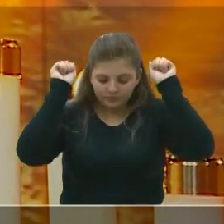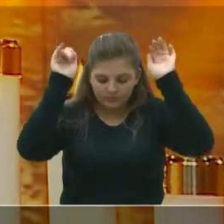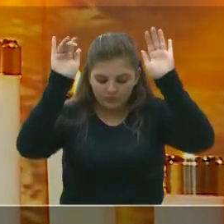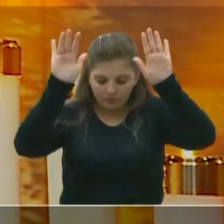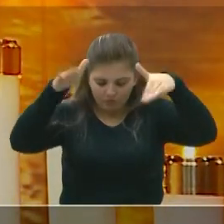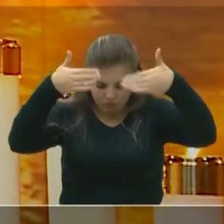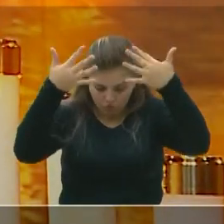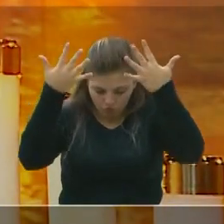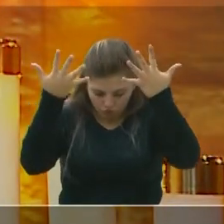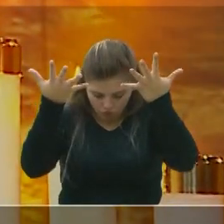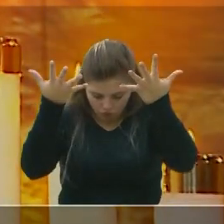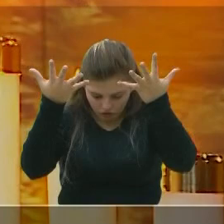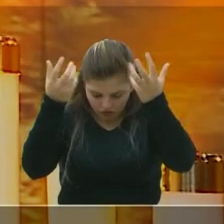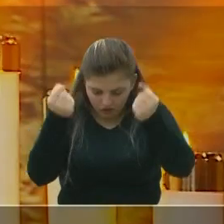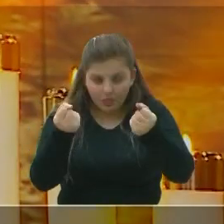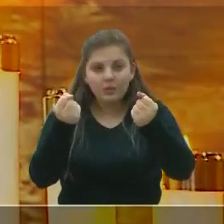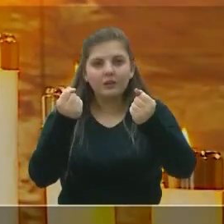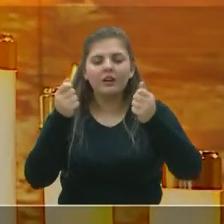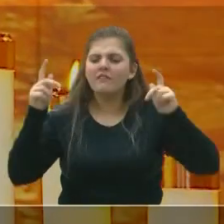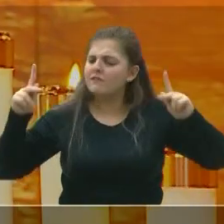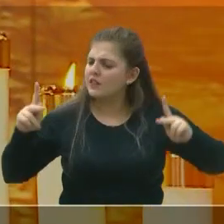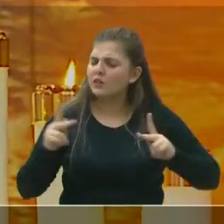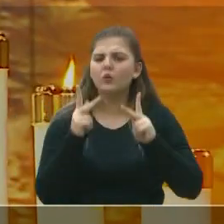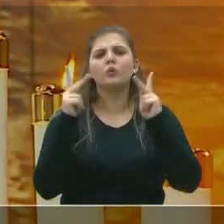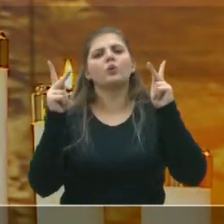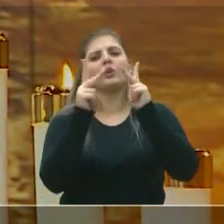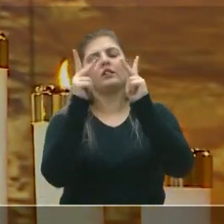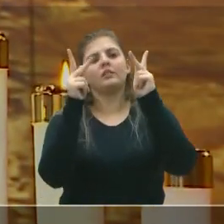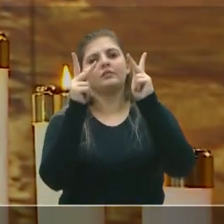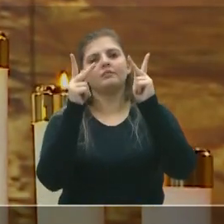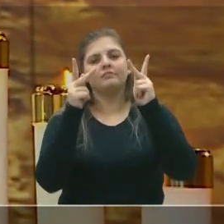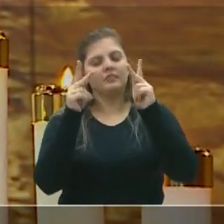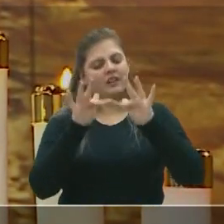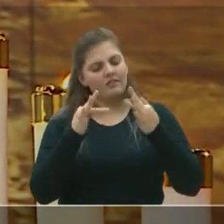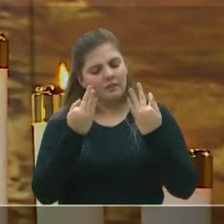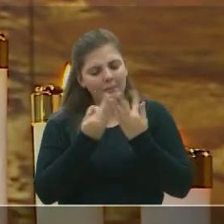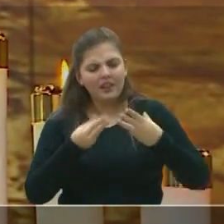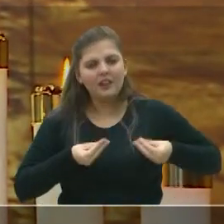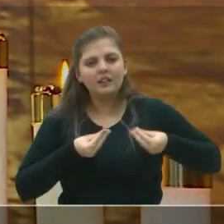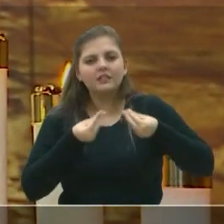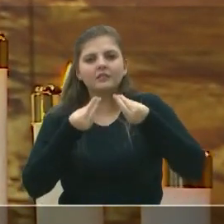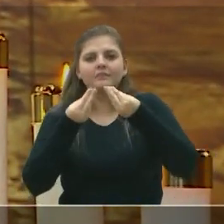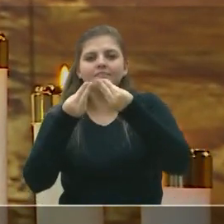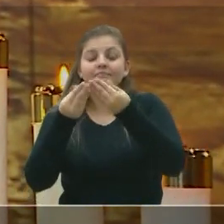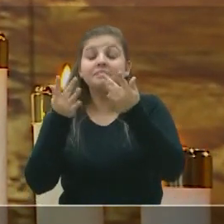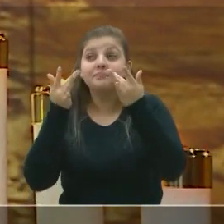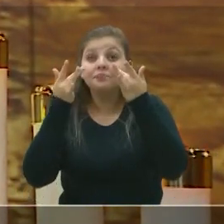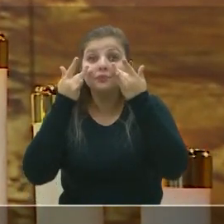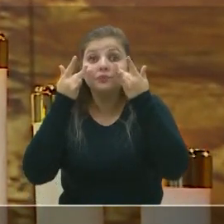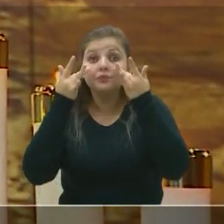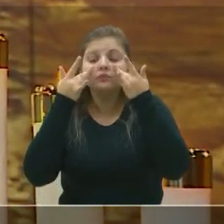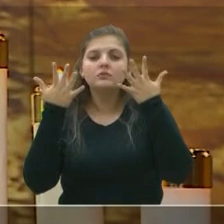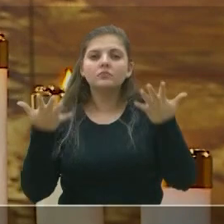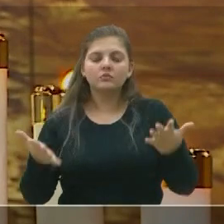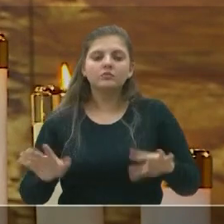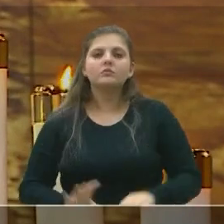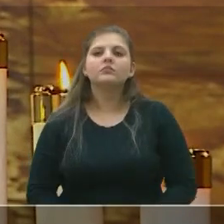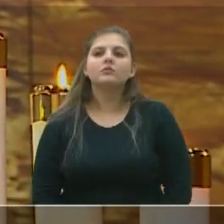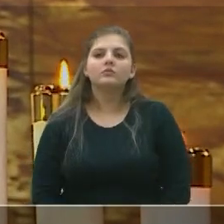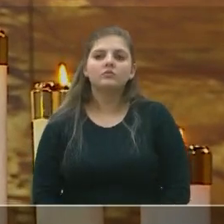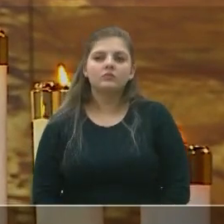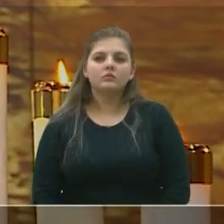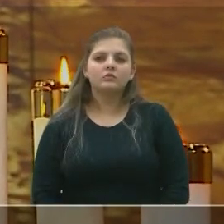estendidos, clamor de vitória, entregando a sua família. Escute,